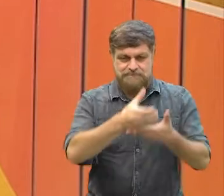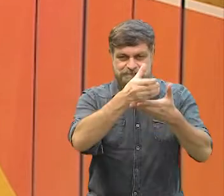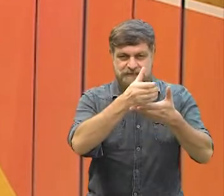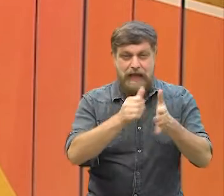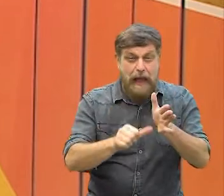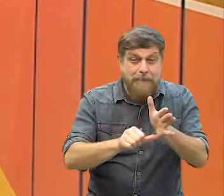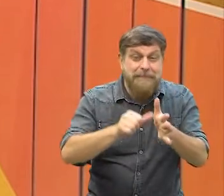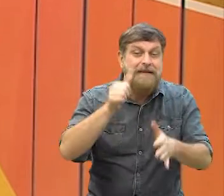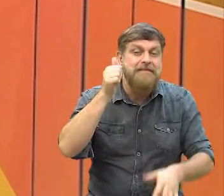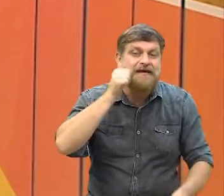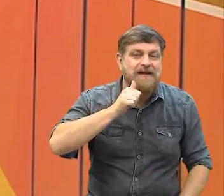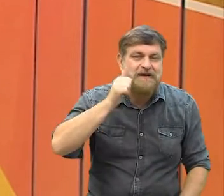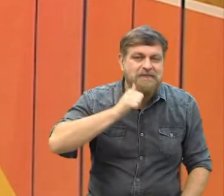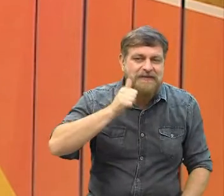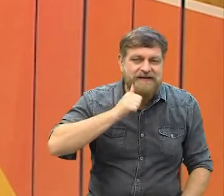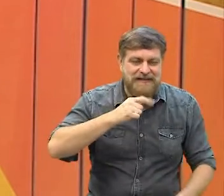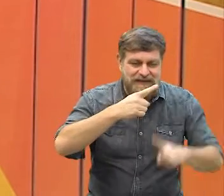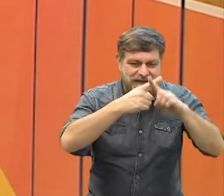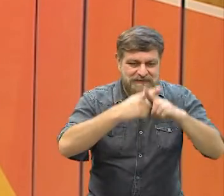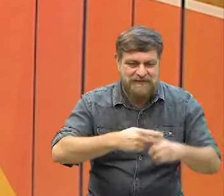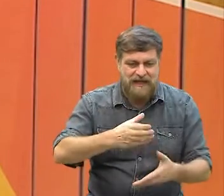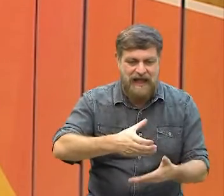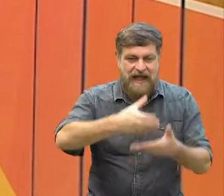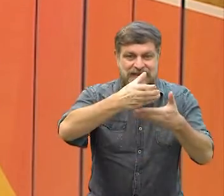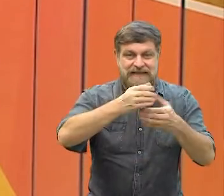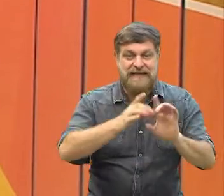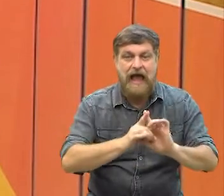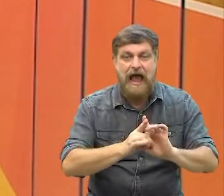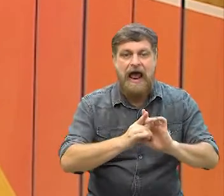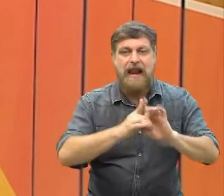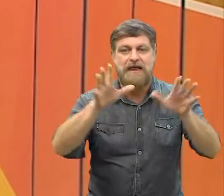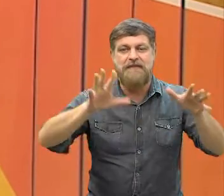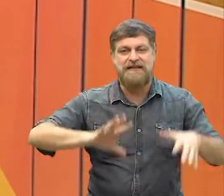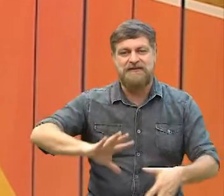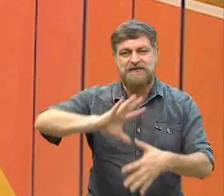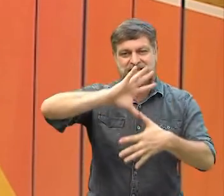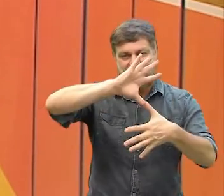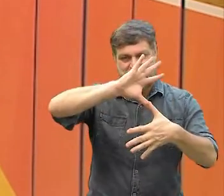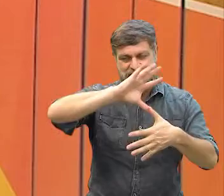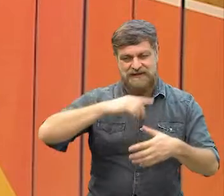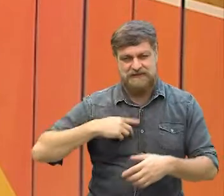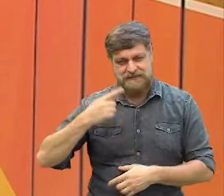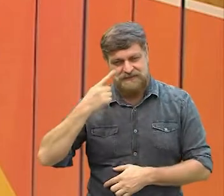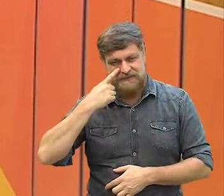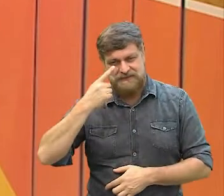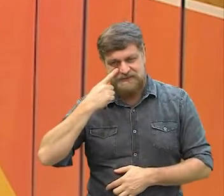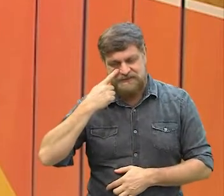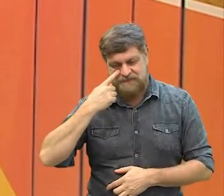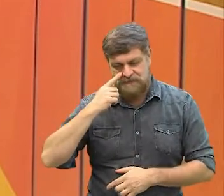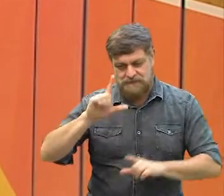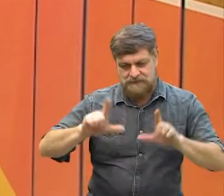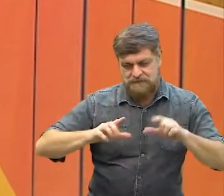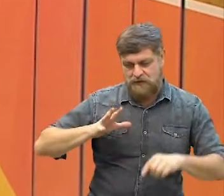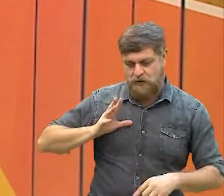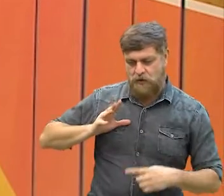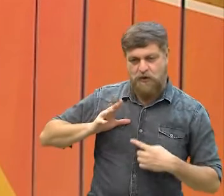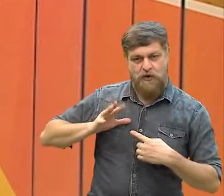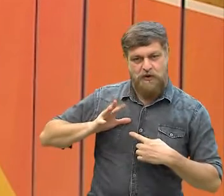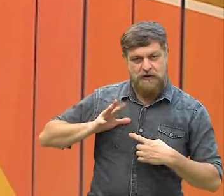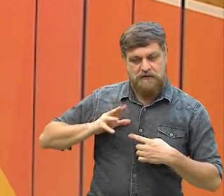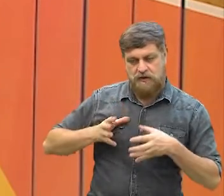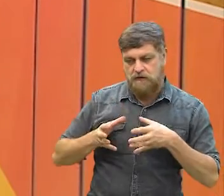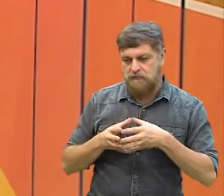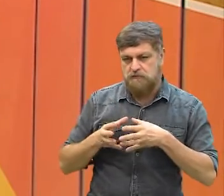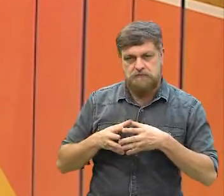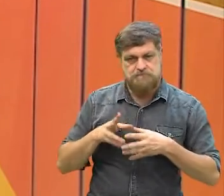primeira mulher a conquistar a Taça Libertadores da América. A gente viu recentemente Corinthians com uma super